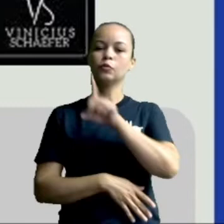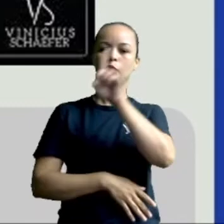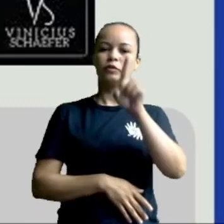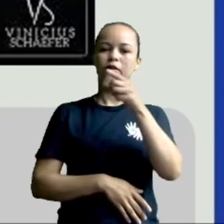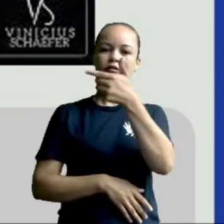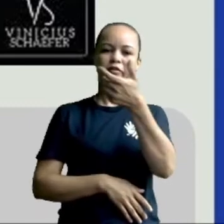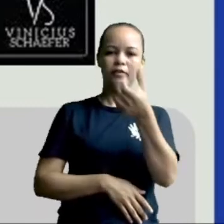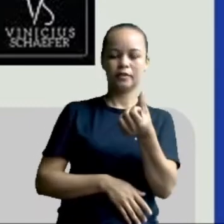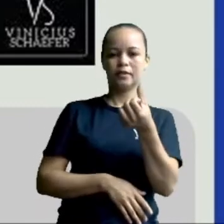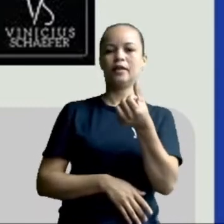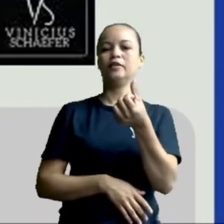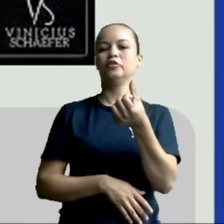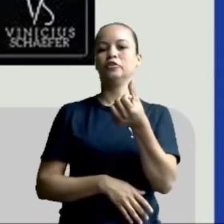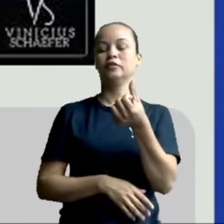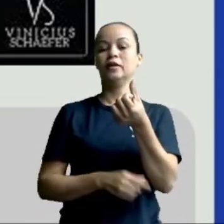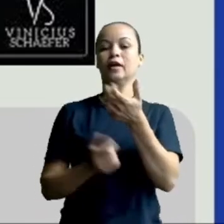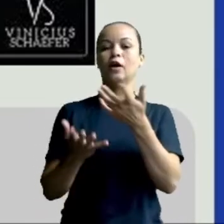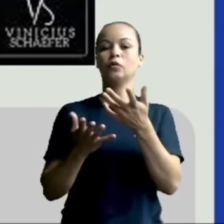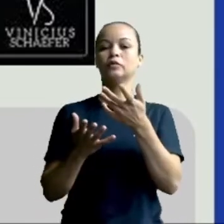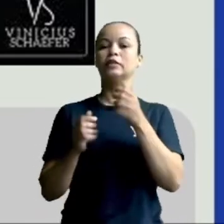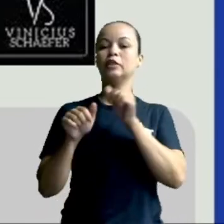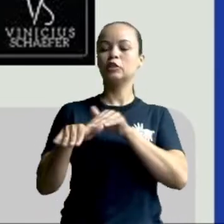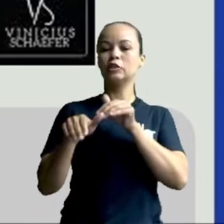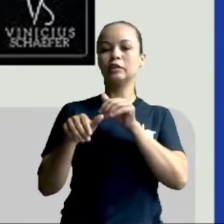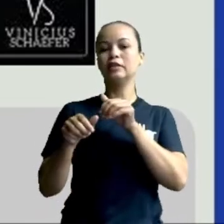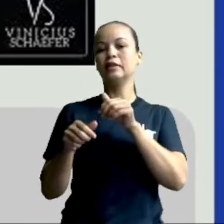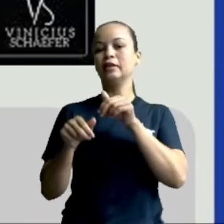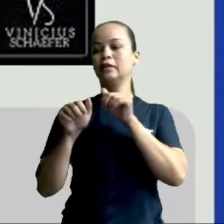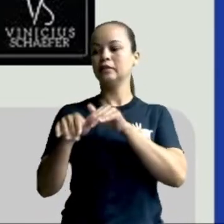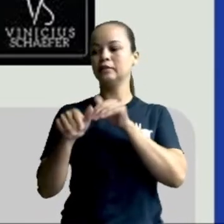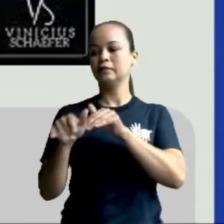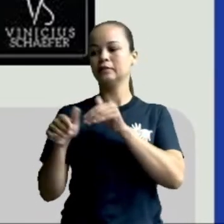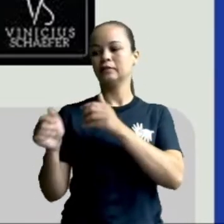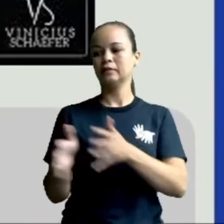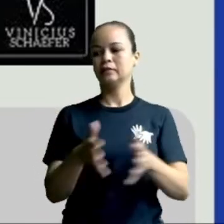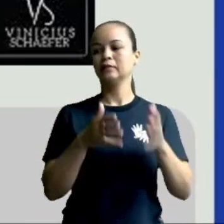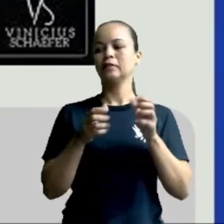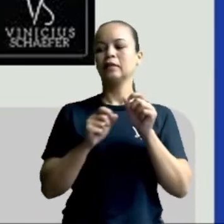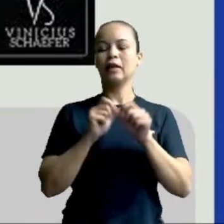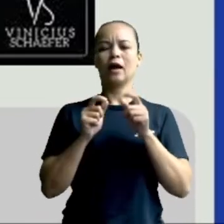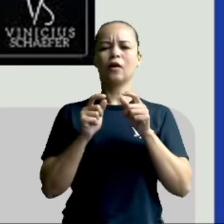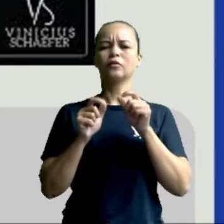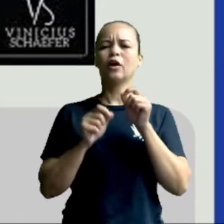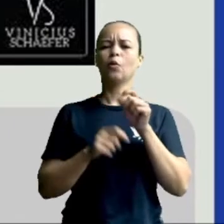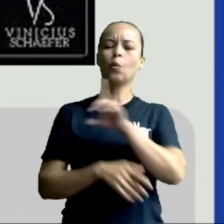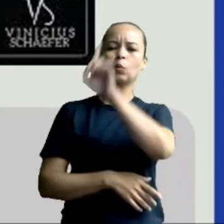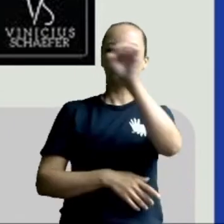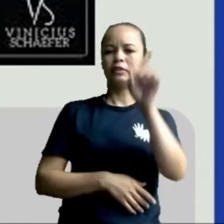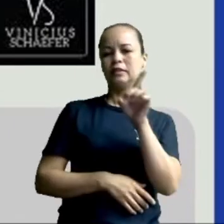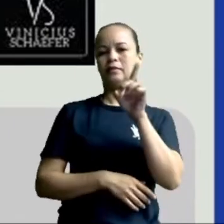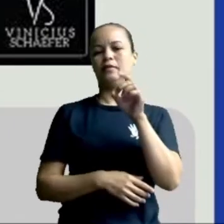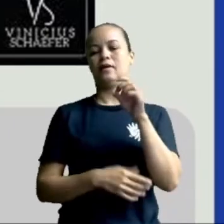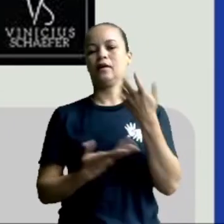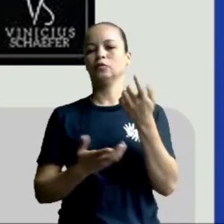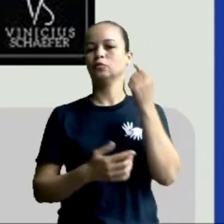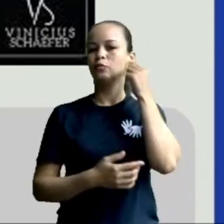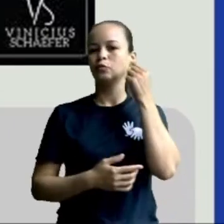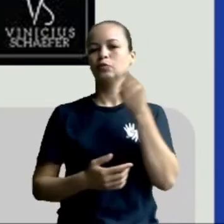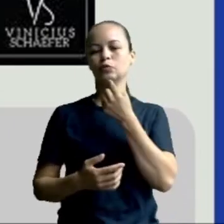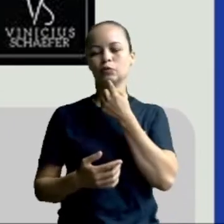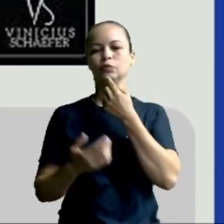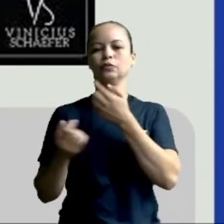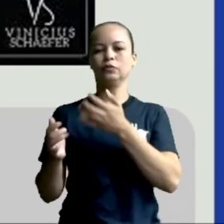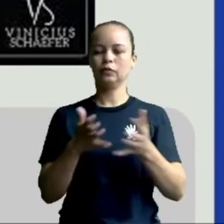Dia Nacional do Surdo. Porque, gente, quando a gente fala de igualdade, de equidade, igualdade já está dizendo, todos nós